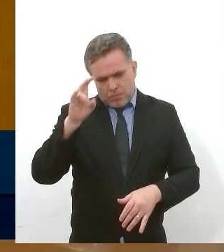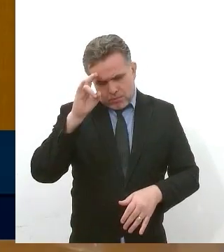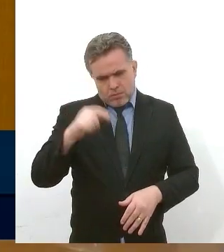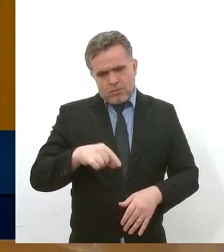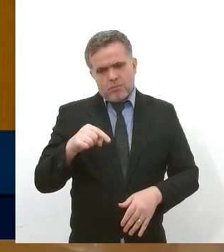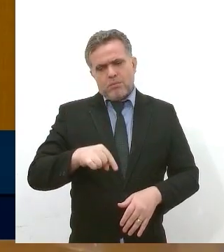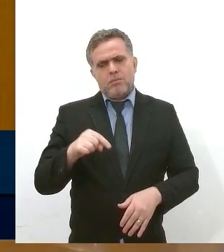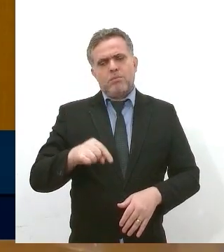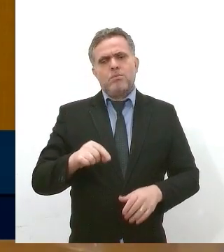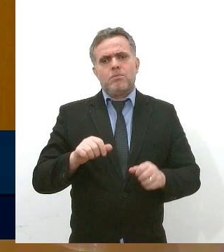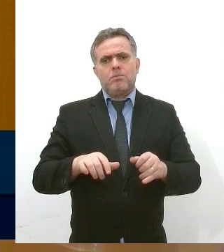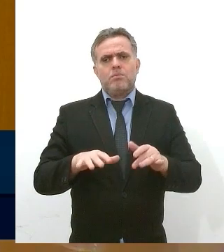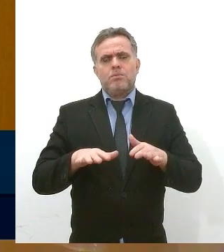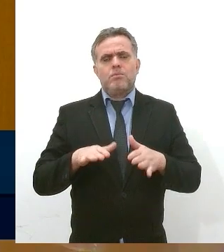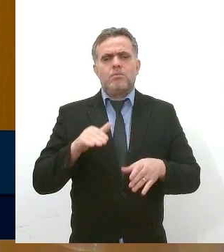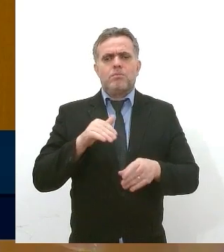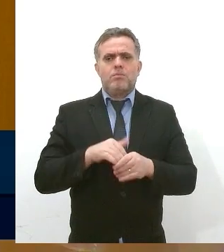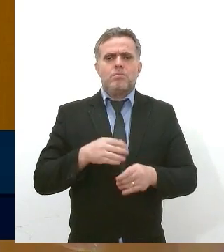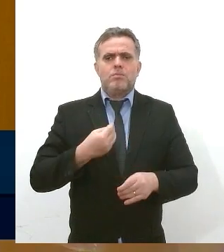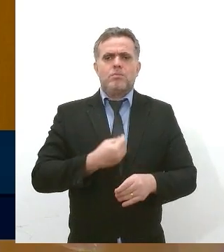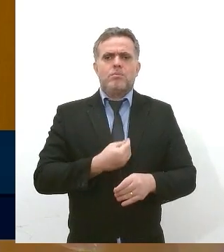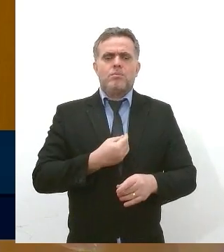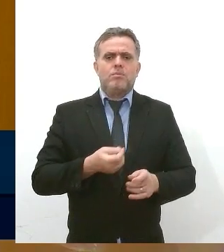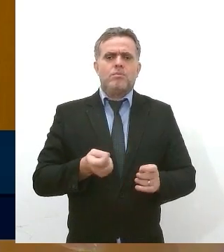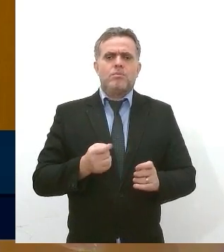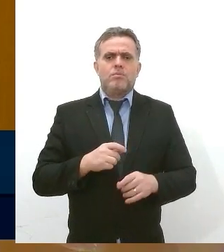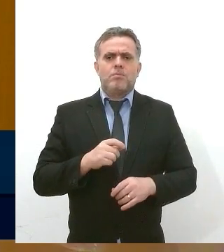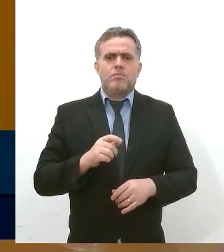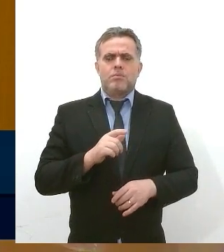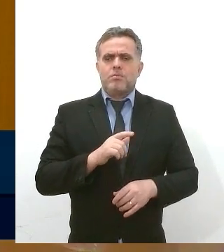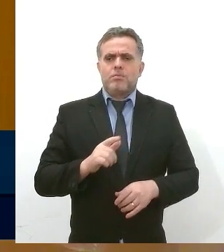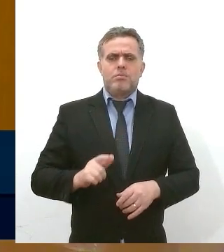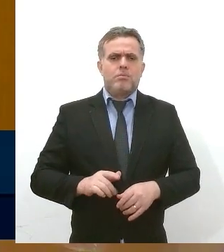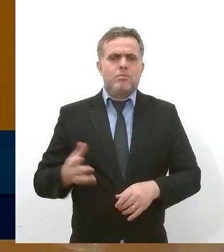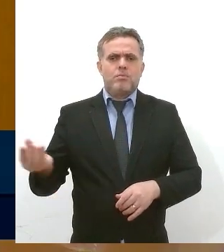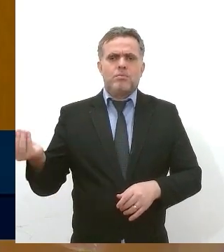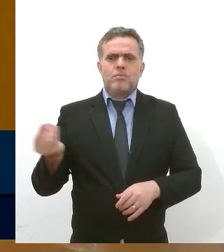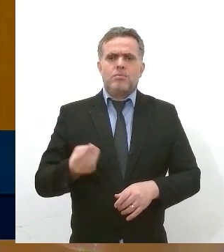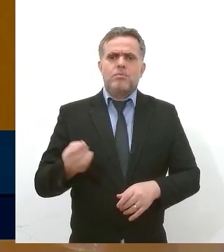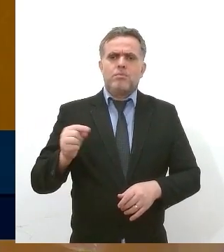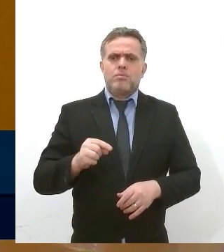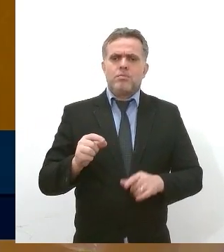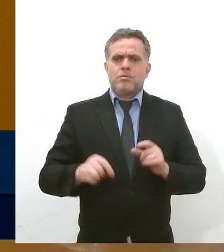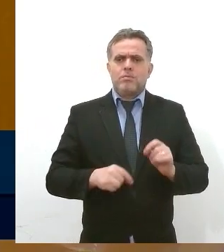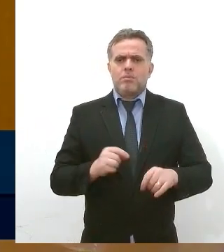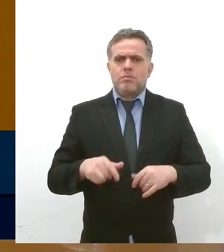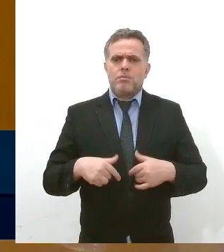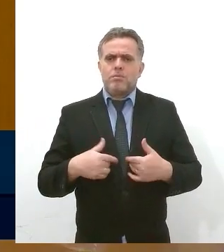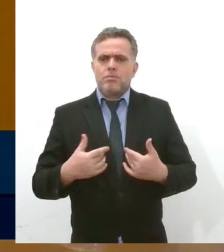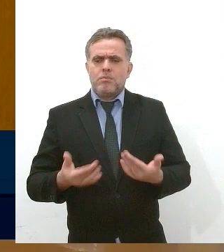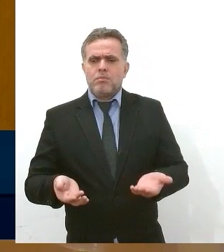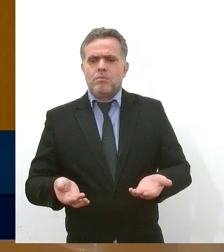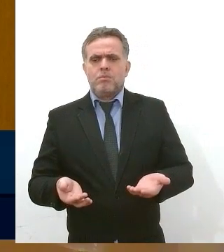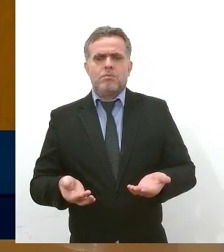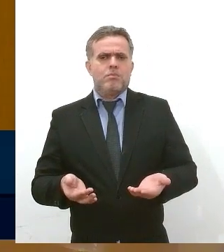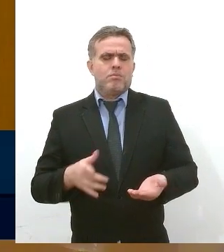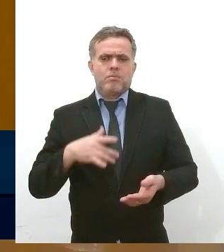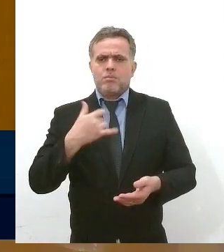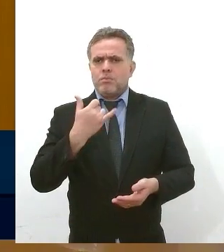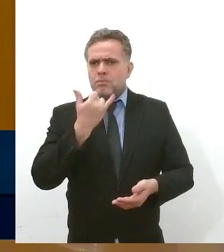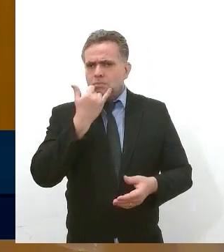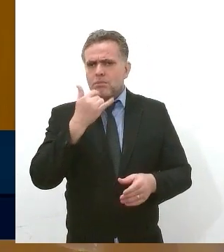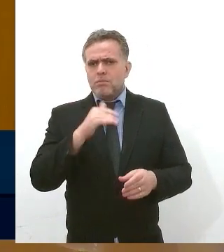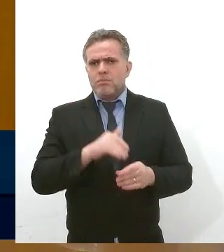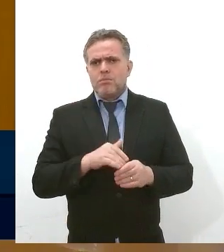Agora, se o governador não encaminhar os projetos, não vai ter, infelizmente, votação novamente